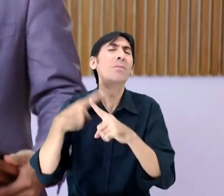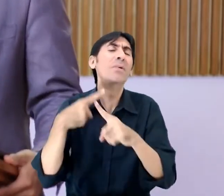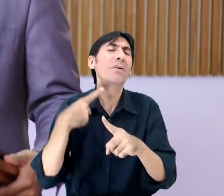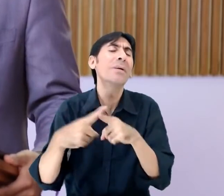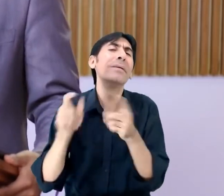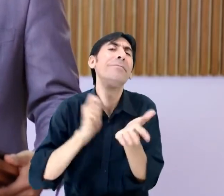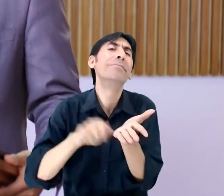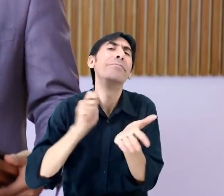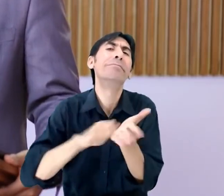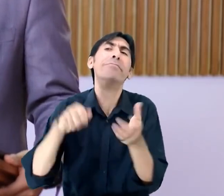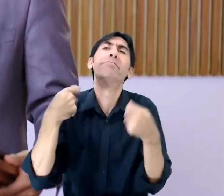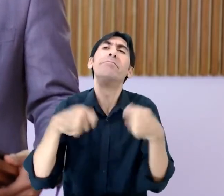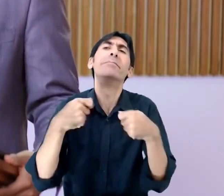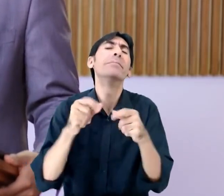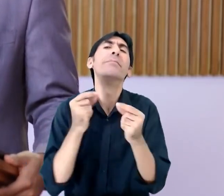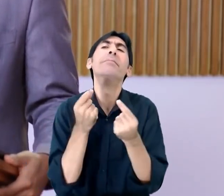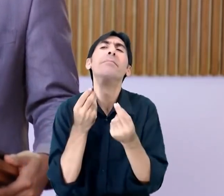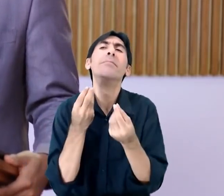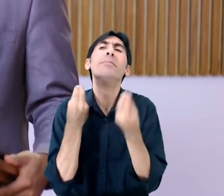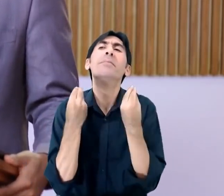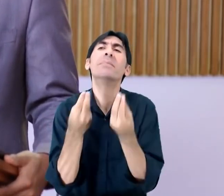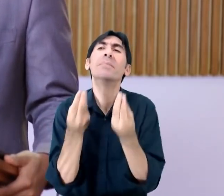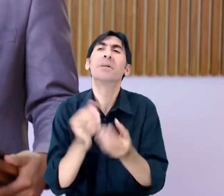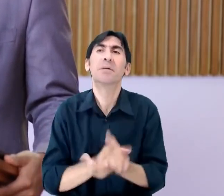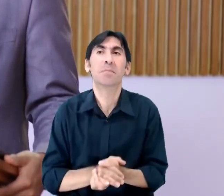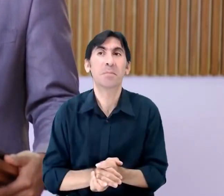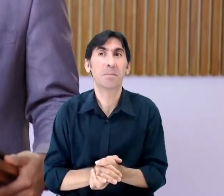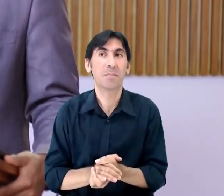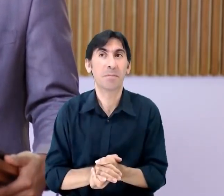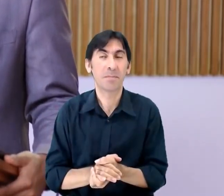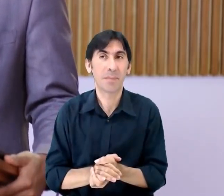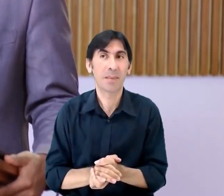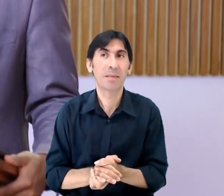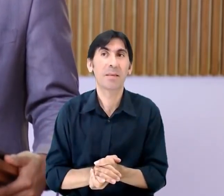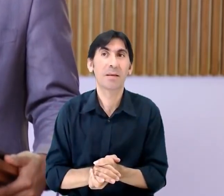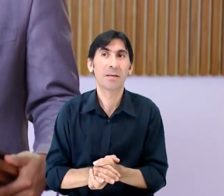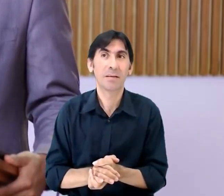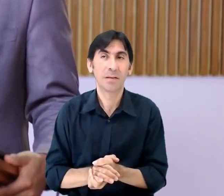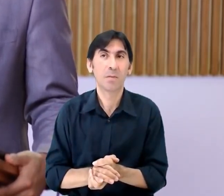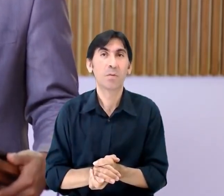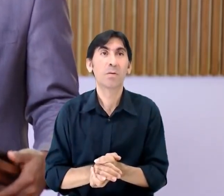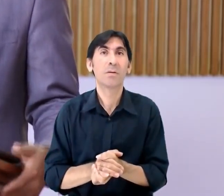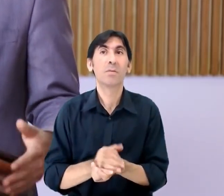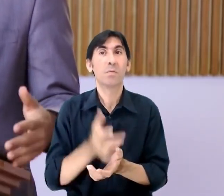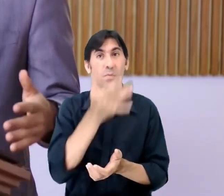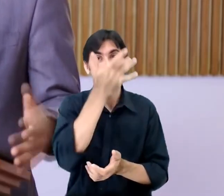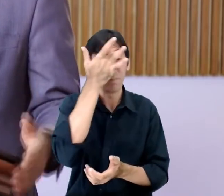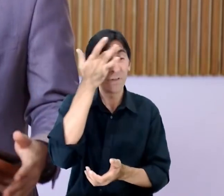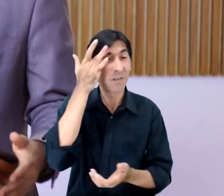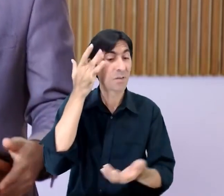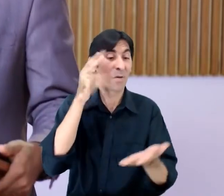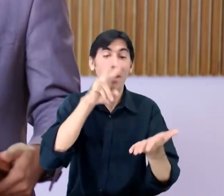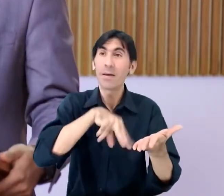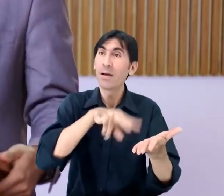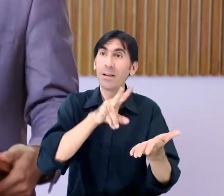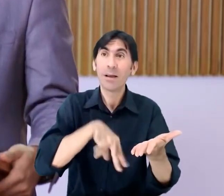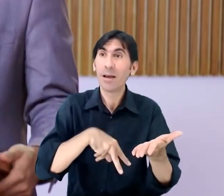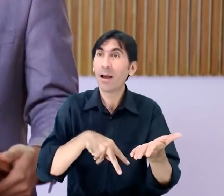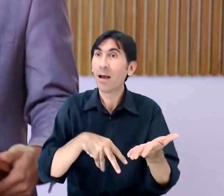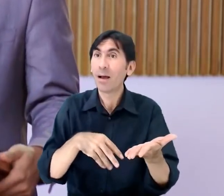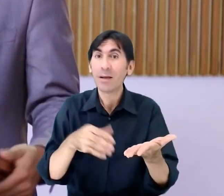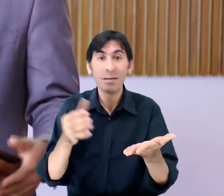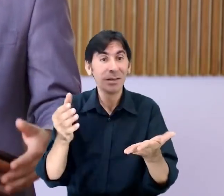escrever? Porque alguém iria ler. Estamos falando aqui de literatura, não é